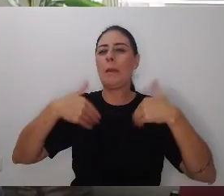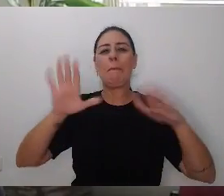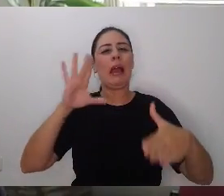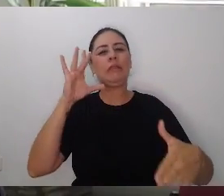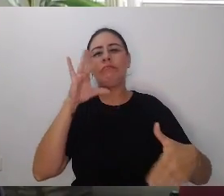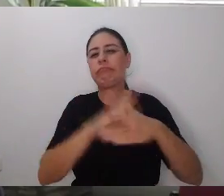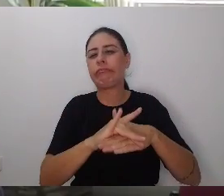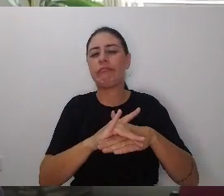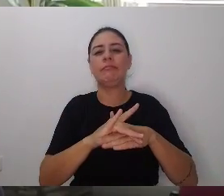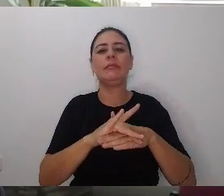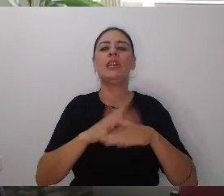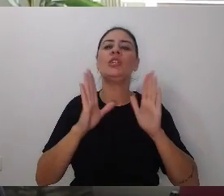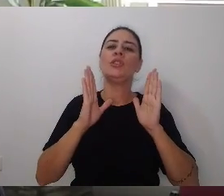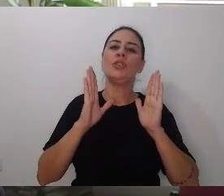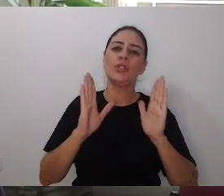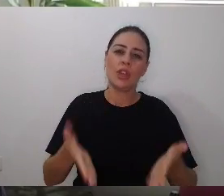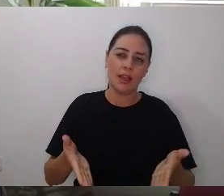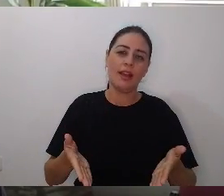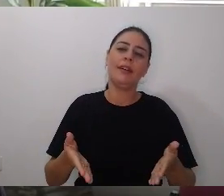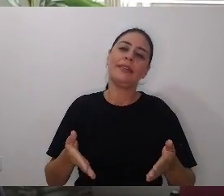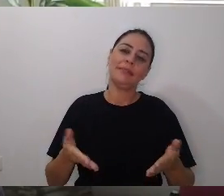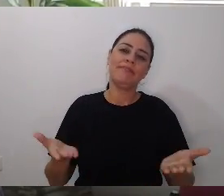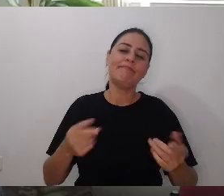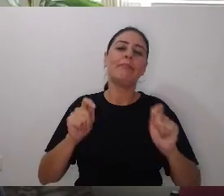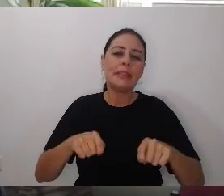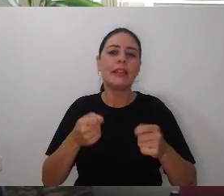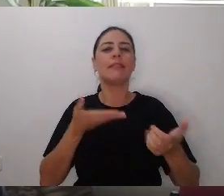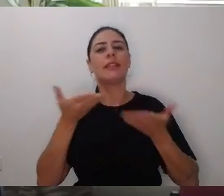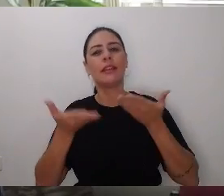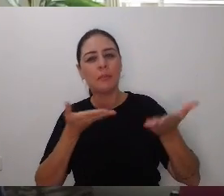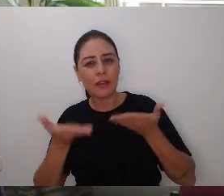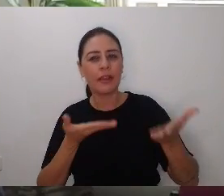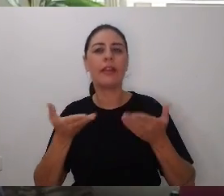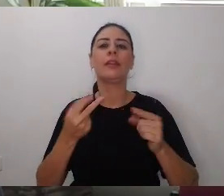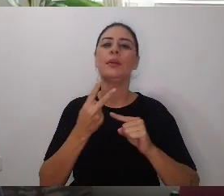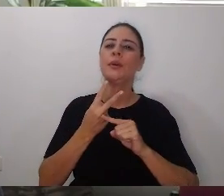não consegue comportar, às vezes, algumas demandas aí que acaba que